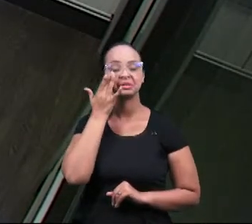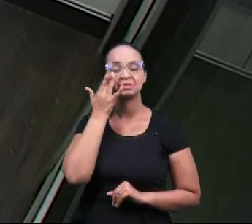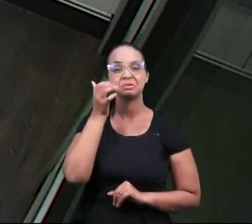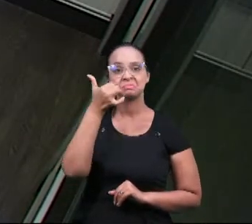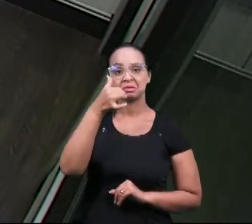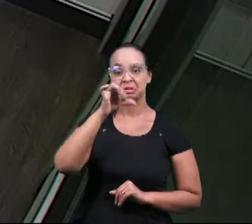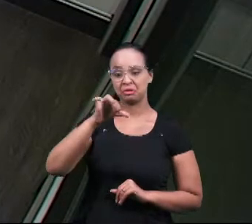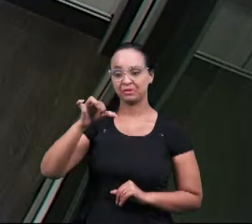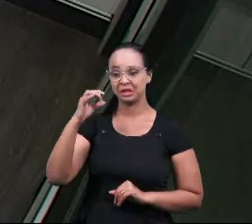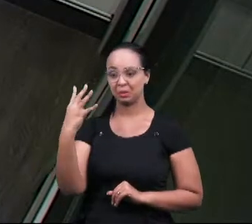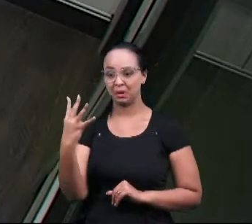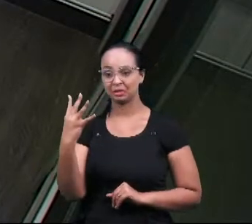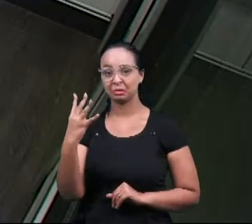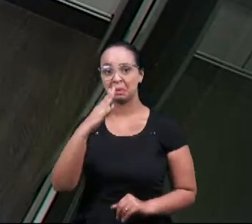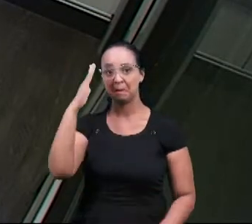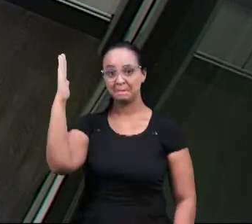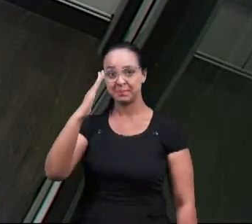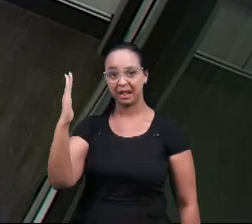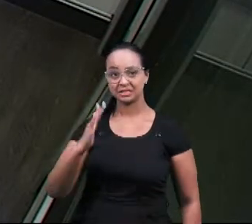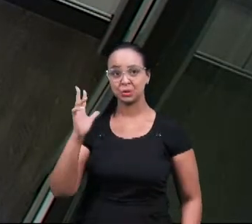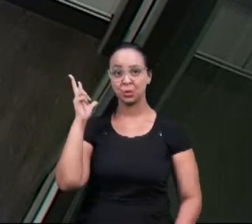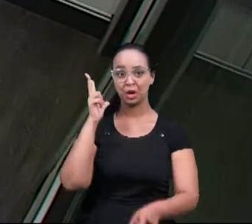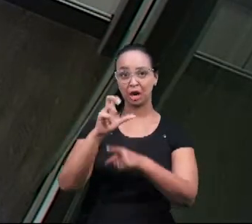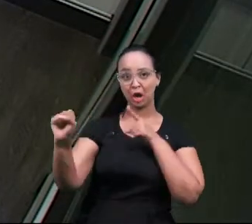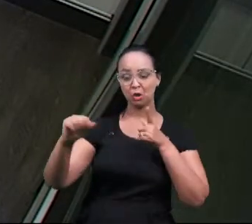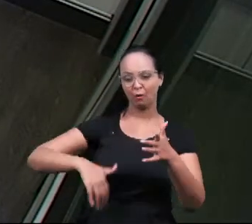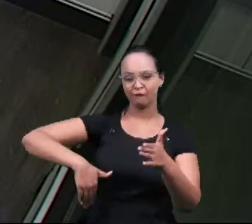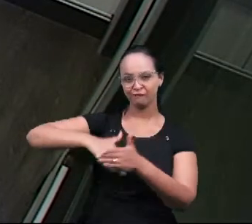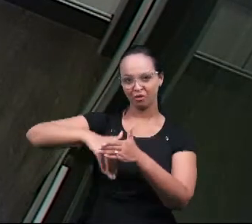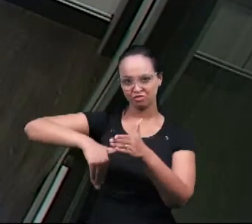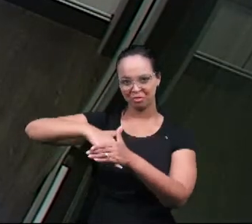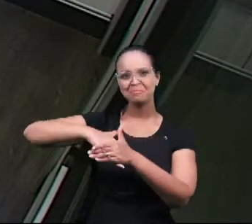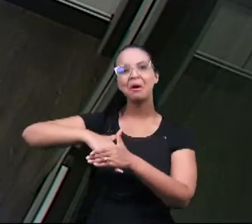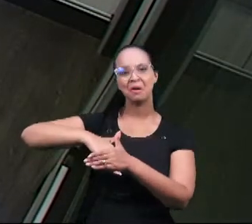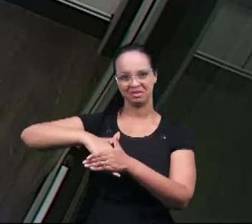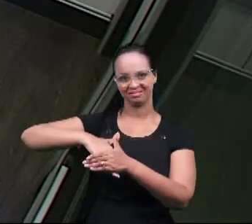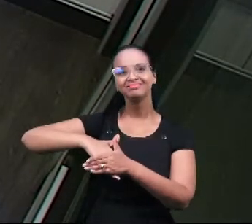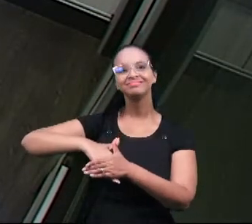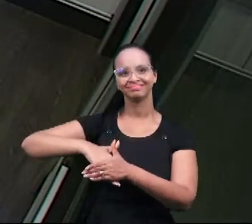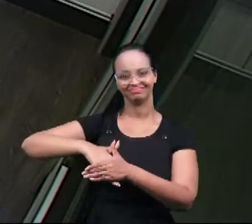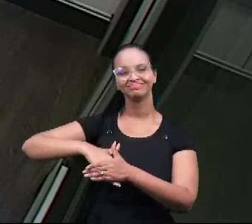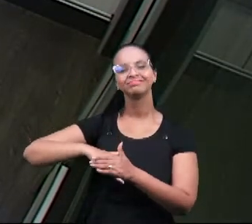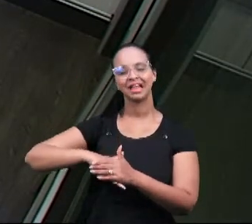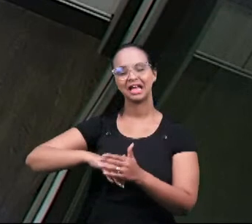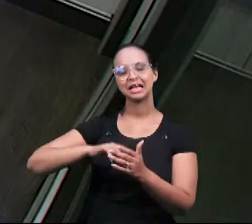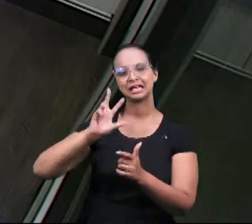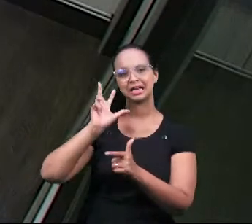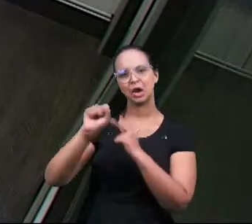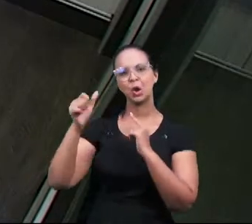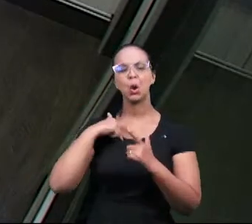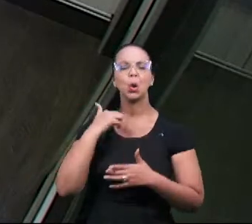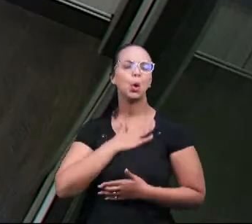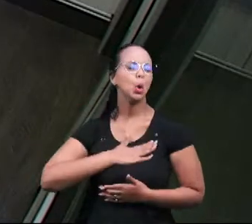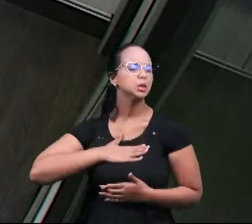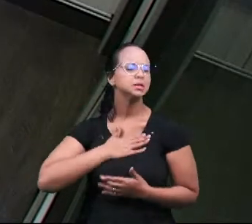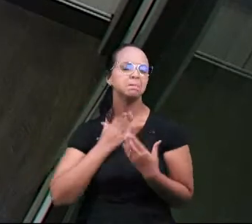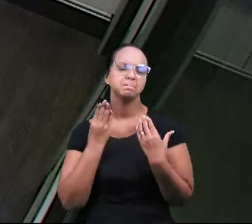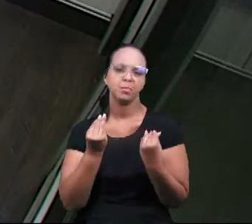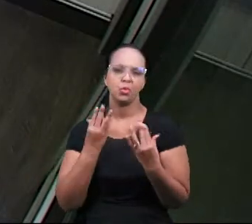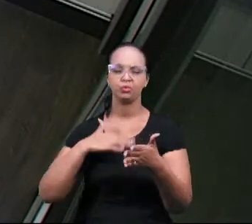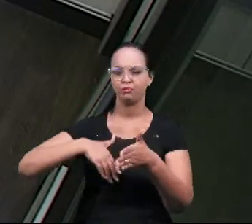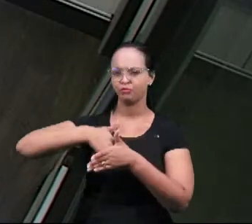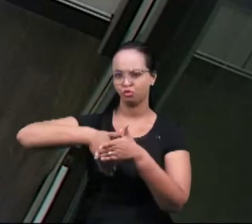94 foi um ano em que o Brasil ganhou uma Copa do Mundo, né? Sim, eu sempre gostei muito de futebol, eu sempre gostei muito de futebol. Eu tinha um amigo nosso